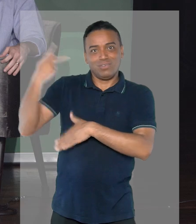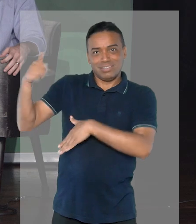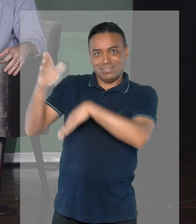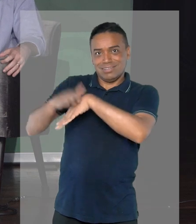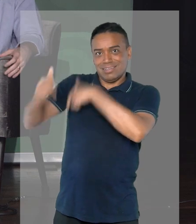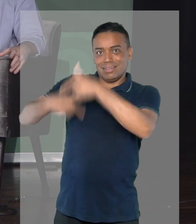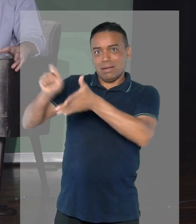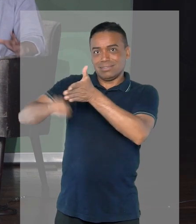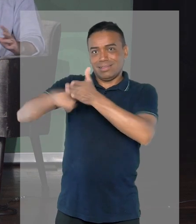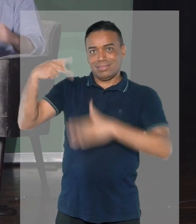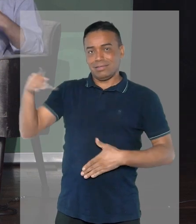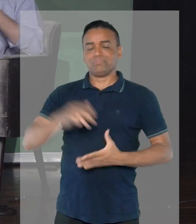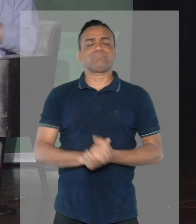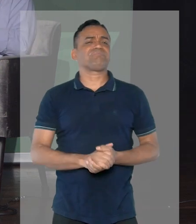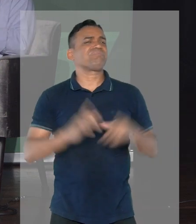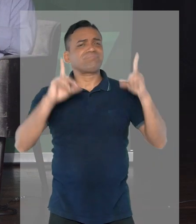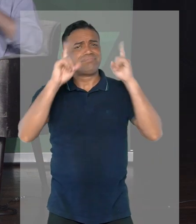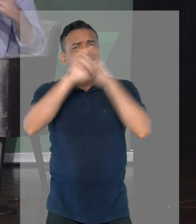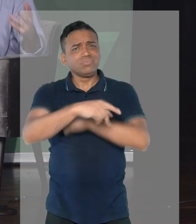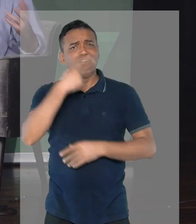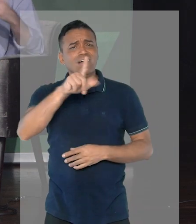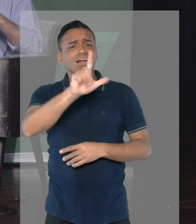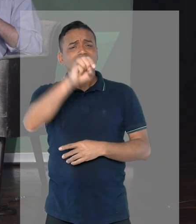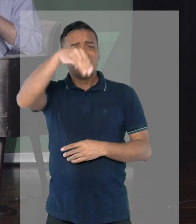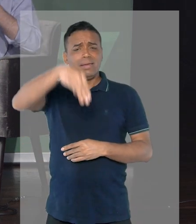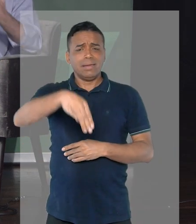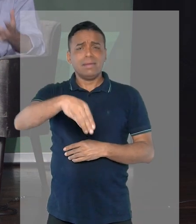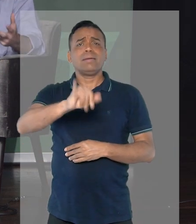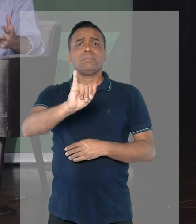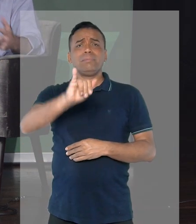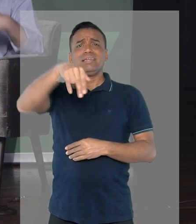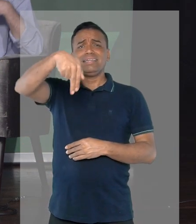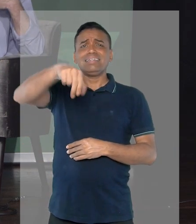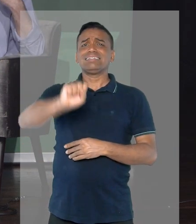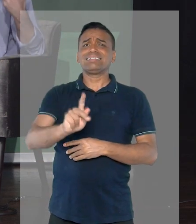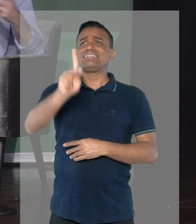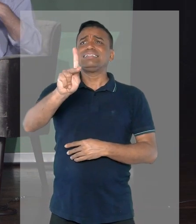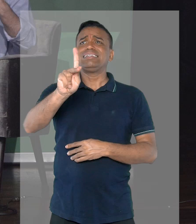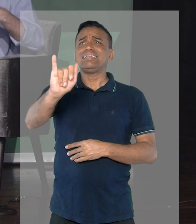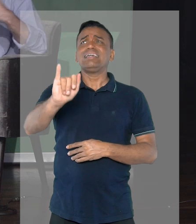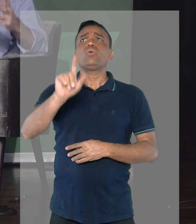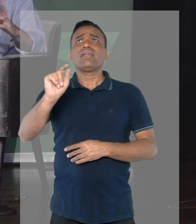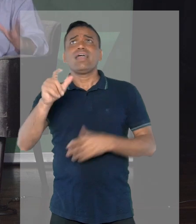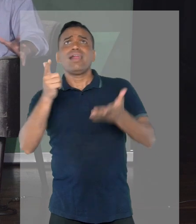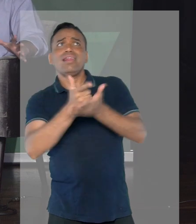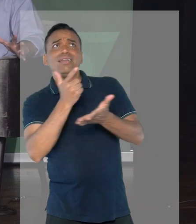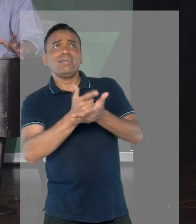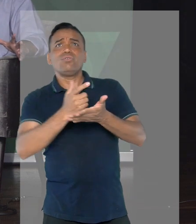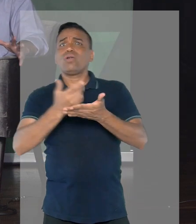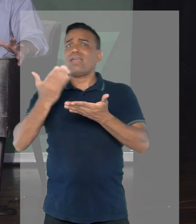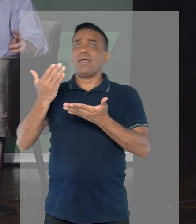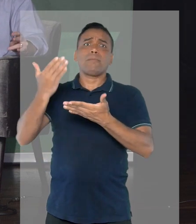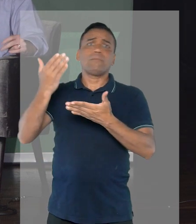né? O Leminski, é muito difícil falar do Leminski o que é livro, o que é plaquete, né? Ele vai confundindo essas fronteiras o